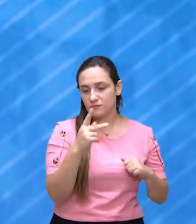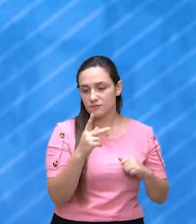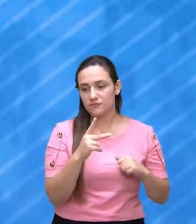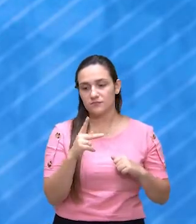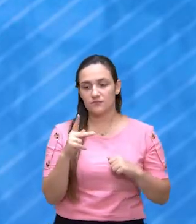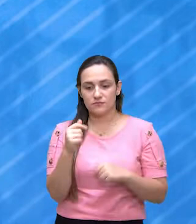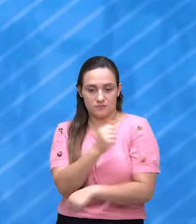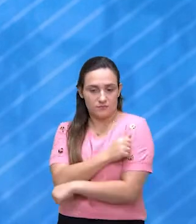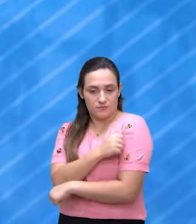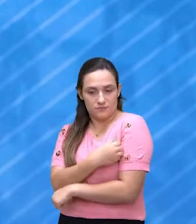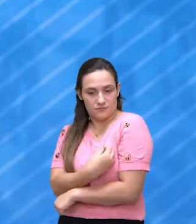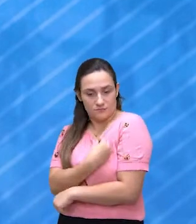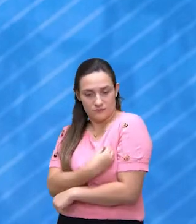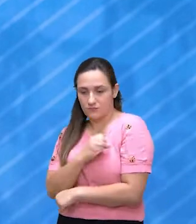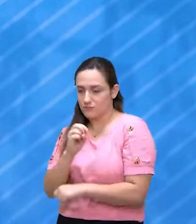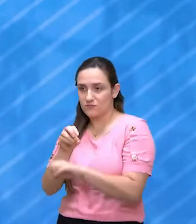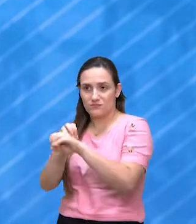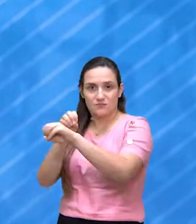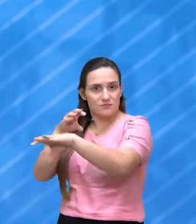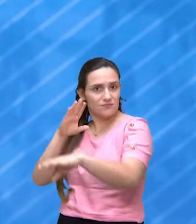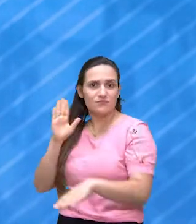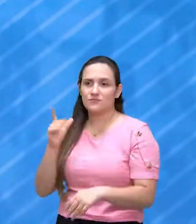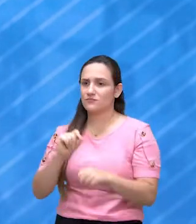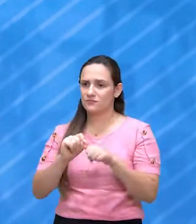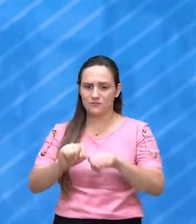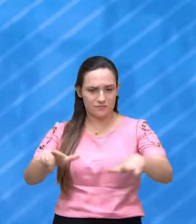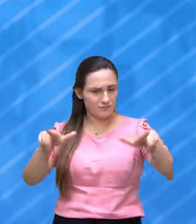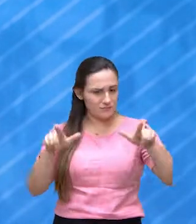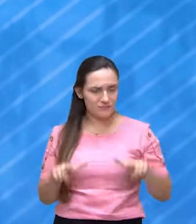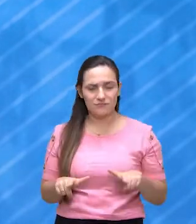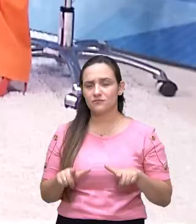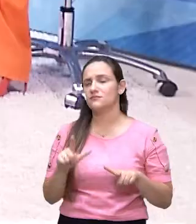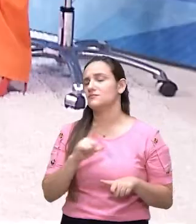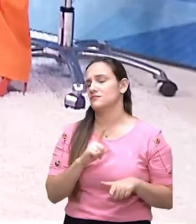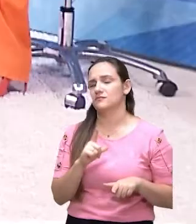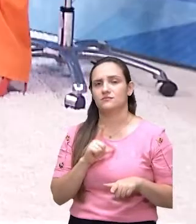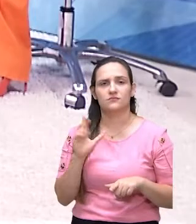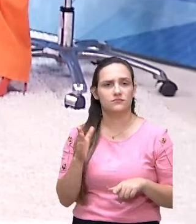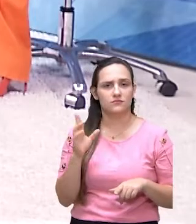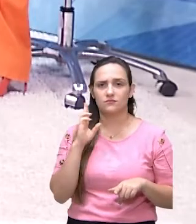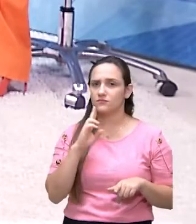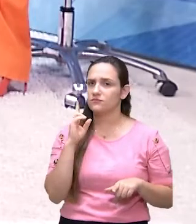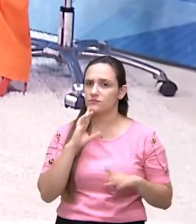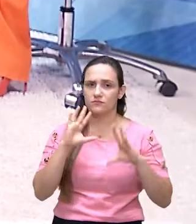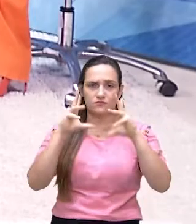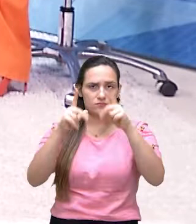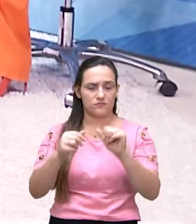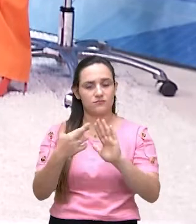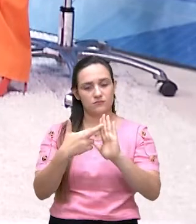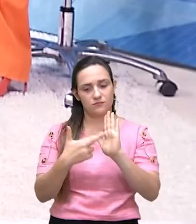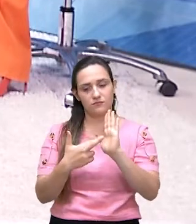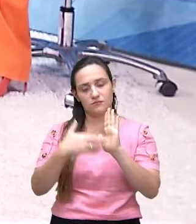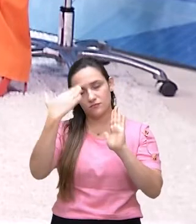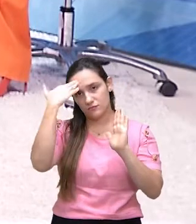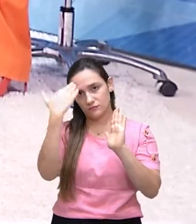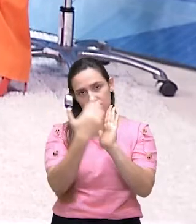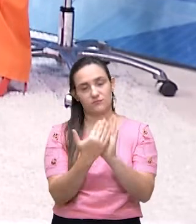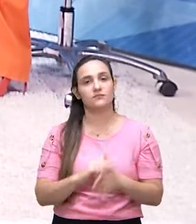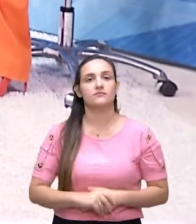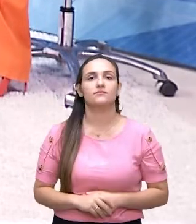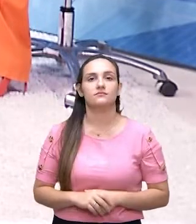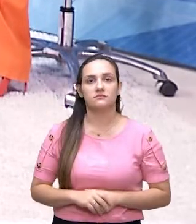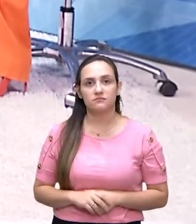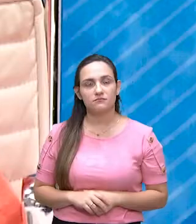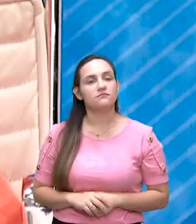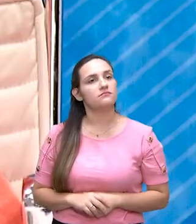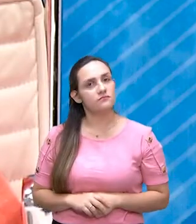alunos presenciais ou à distância mais presente a gente certifica então a gente tem toda essa essas regras que a gente